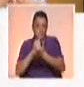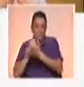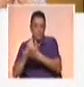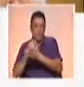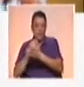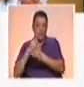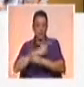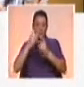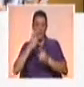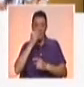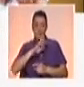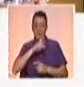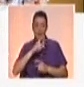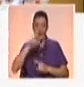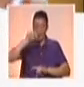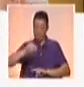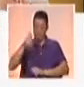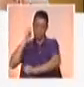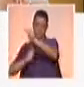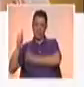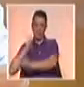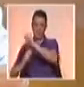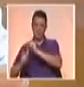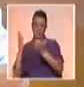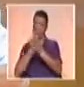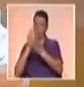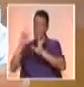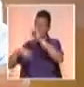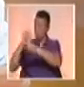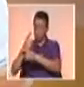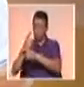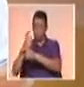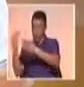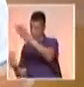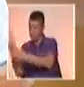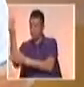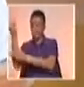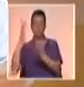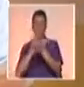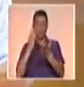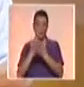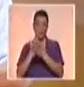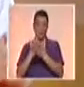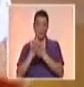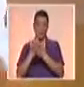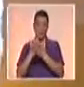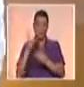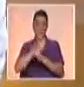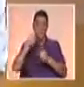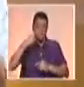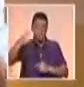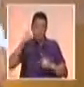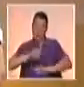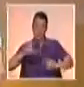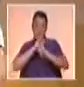portanto, muitos pais voltaram à origem, voltaram, porque são, repare, não, eu não sou contra, nem posso mas ser. A origem não tem nenhum tipo de apoio não, especial. Pronto, falha,